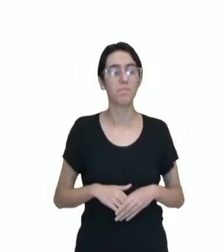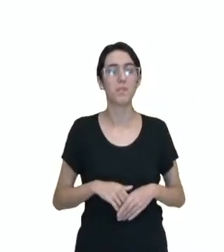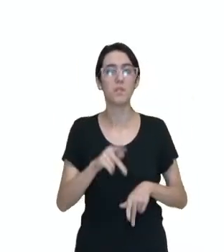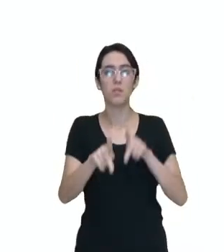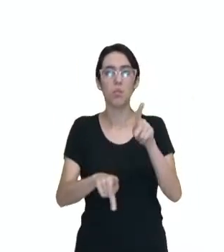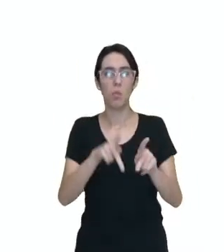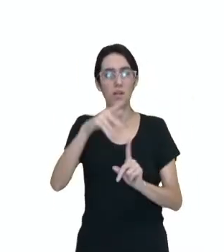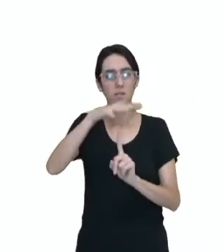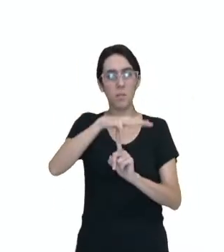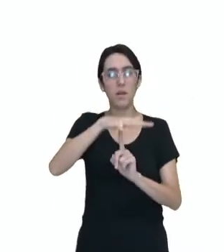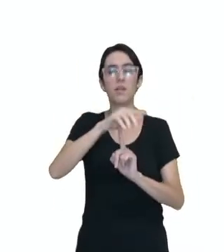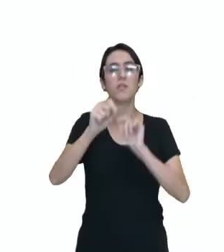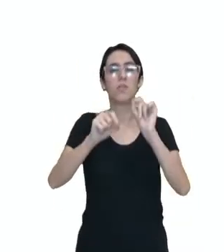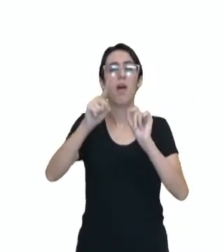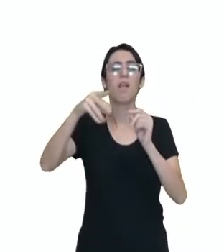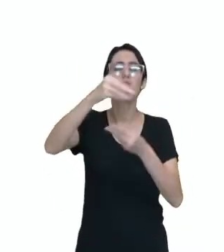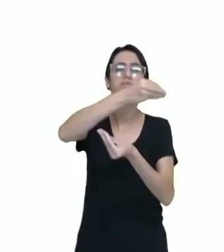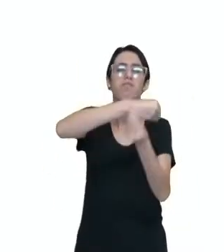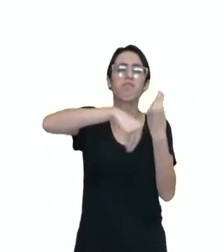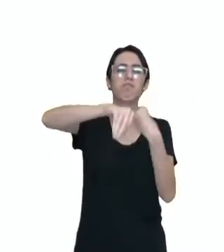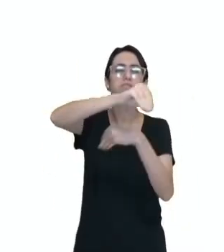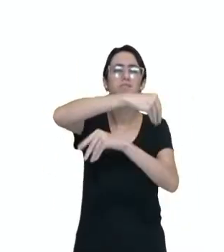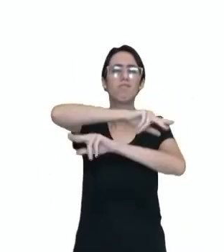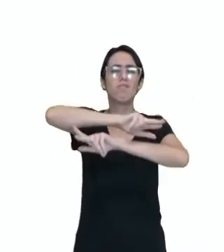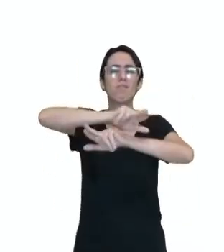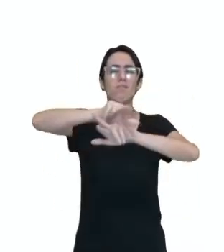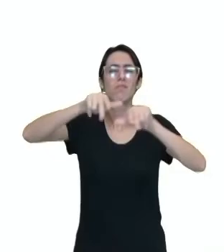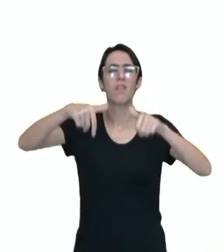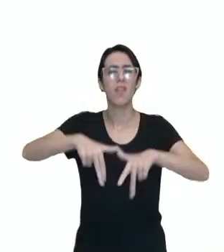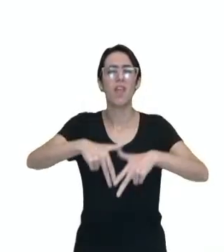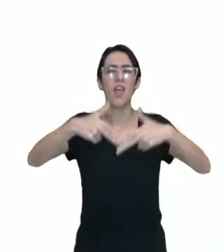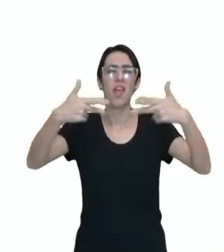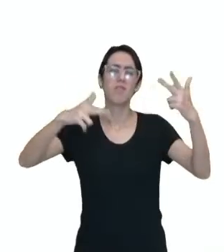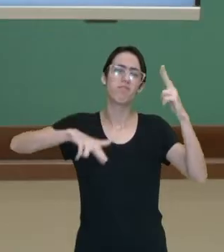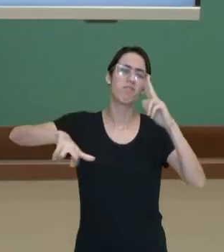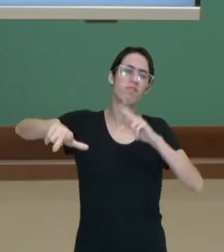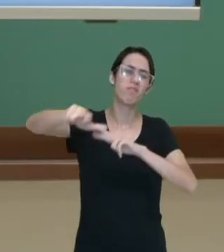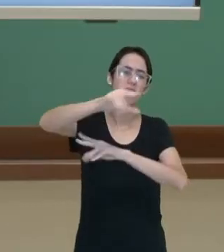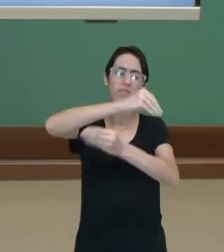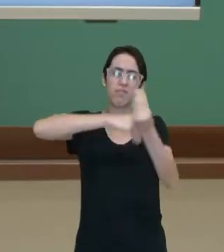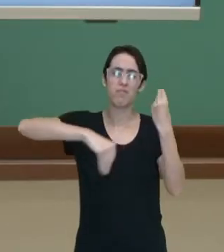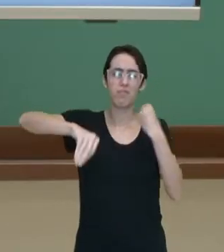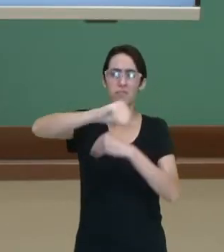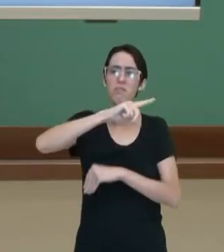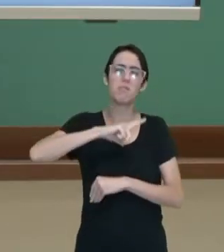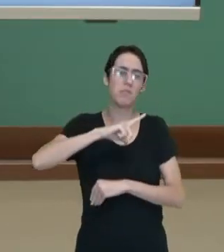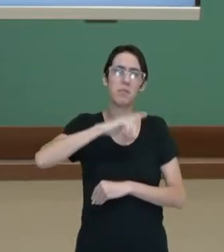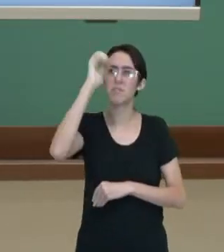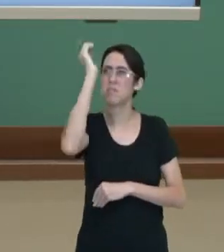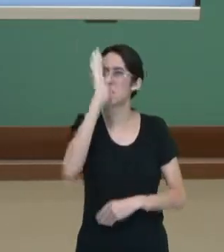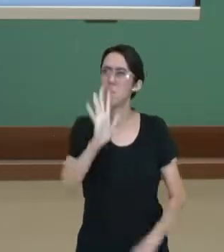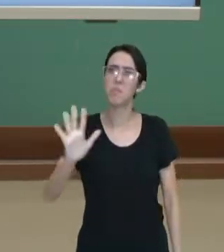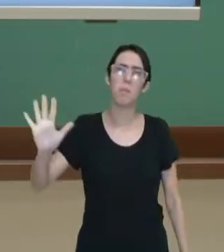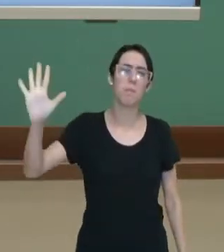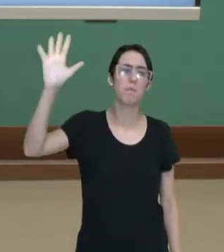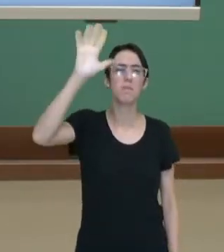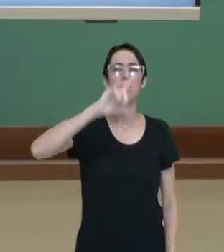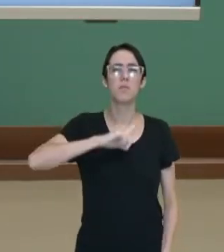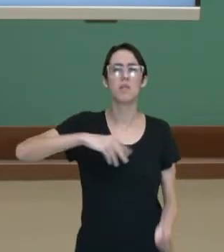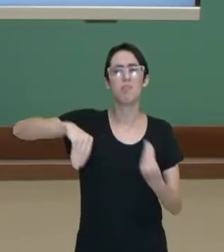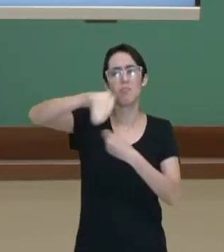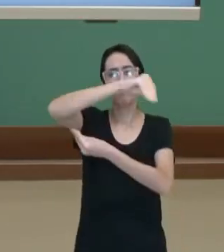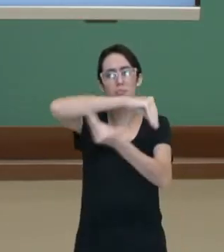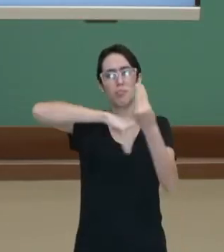o resultado de uma miscigenação étnica, como acontece aí em todo o Brasil, essa miscigenação